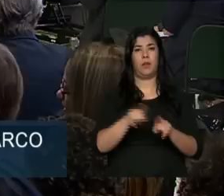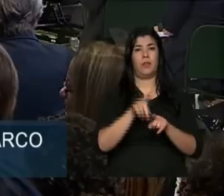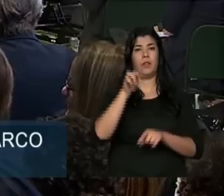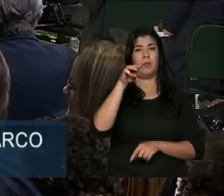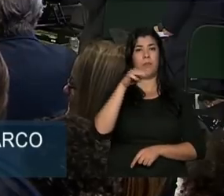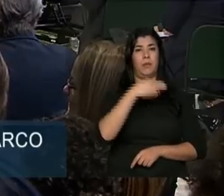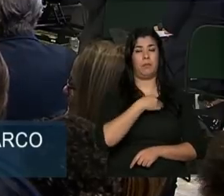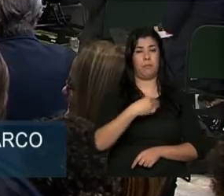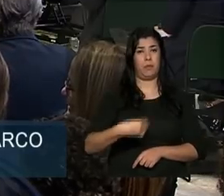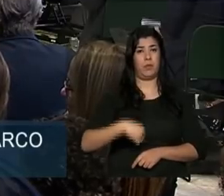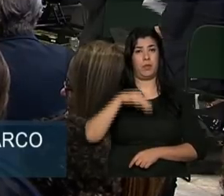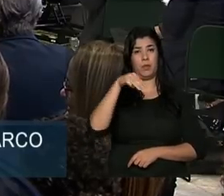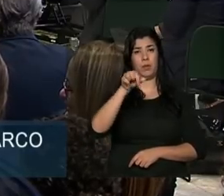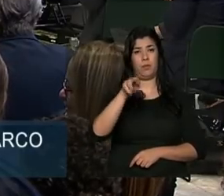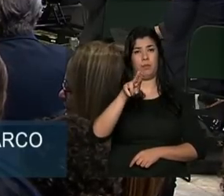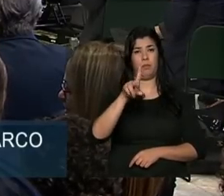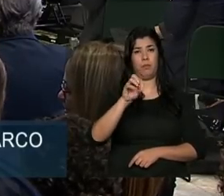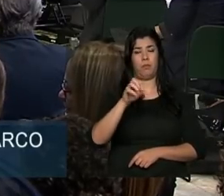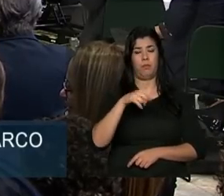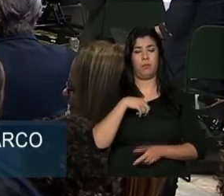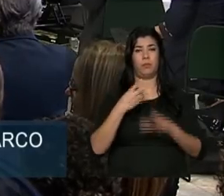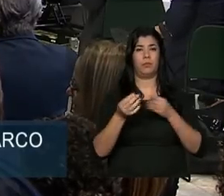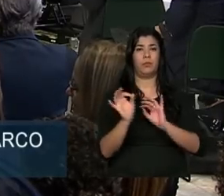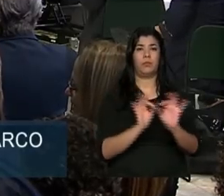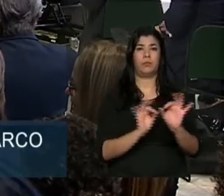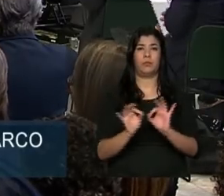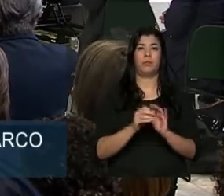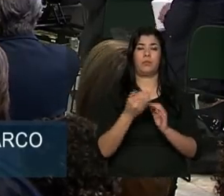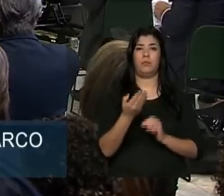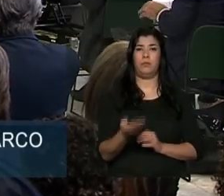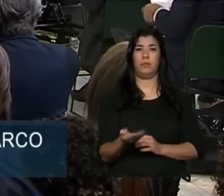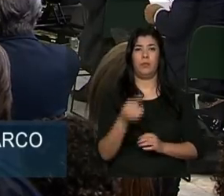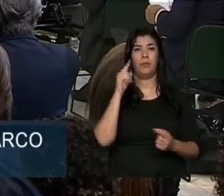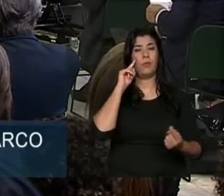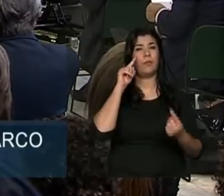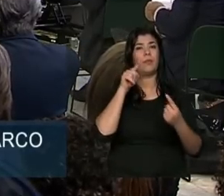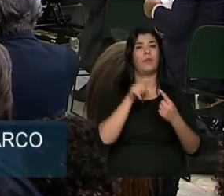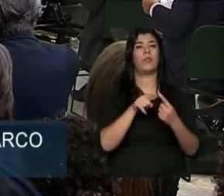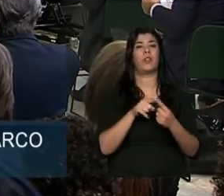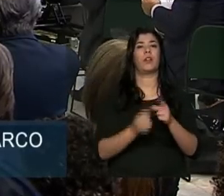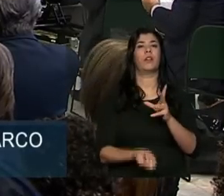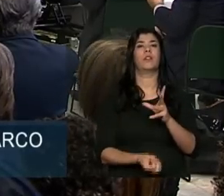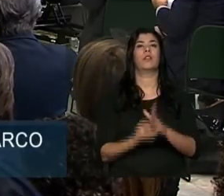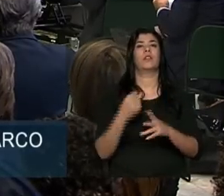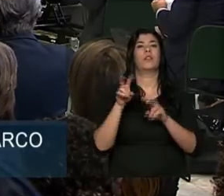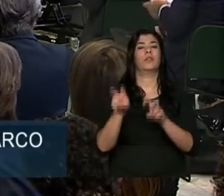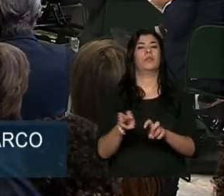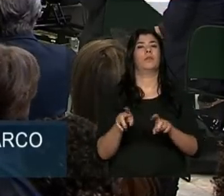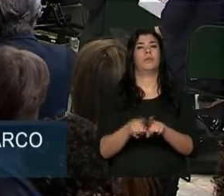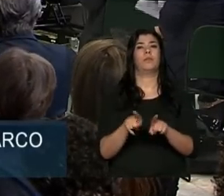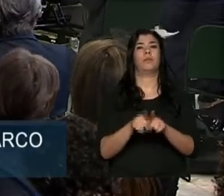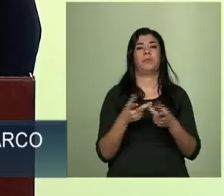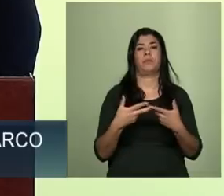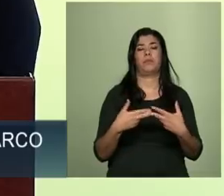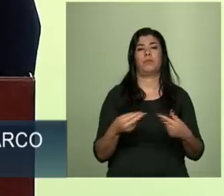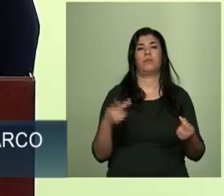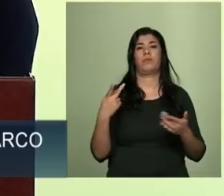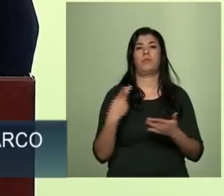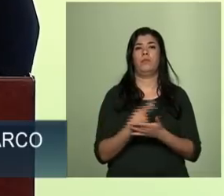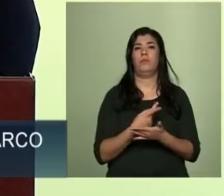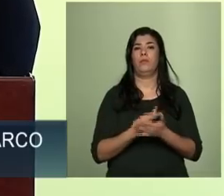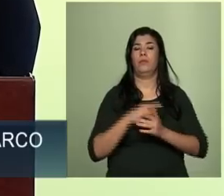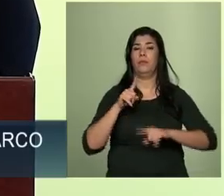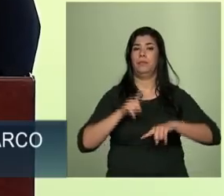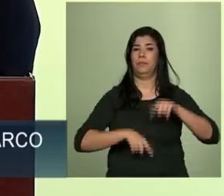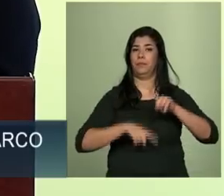estrutura do Ministério da Indústria e Comércio para viabilizar isso. Do ponto de vista da produção agrícola, a repartição de benefícios acontece apenas sobre o